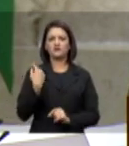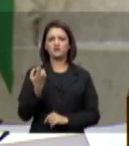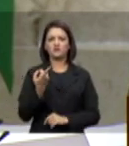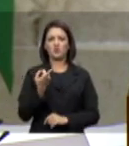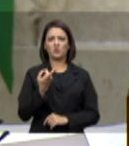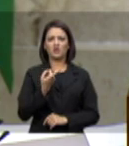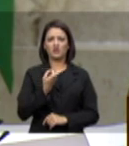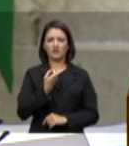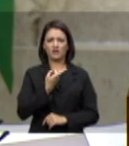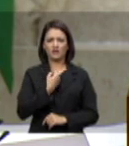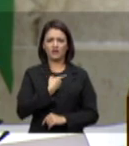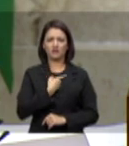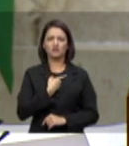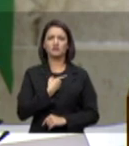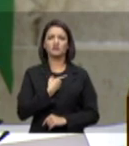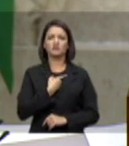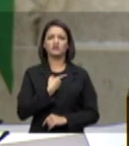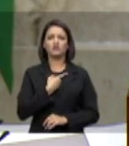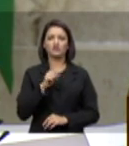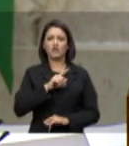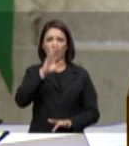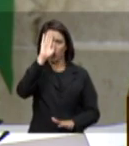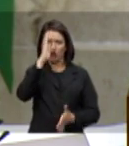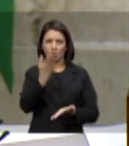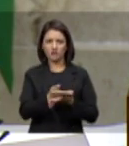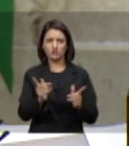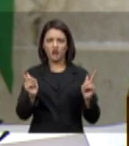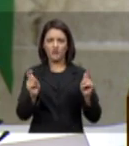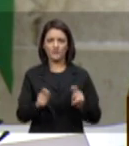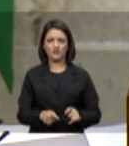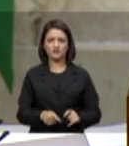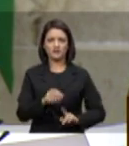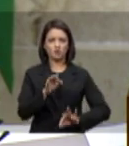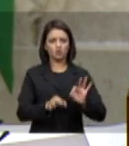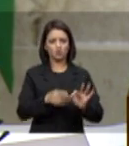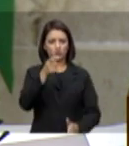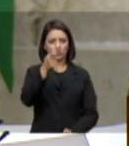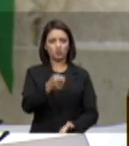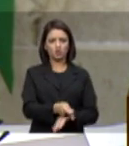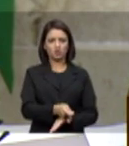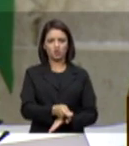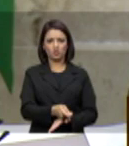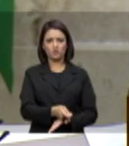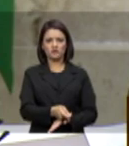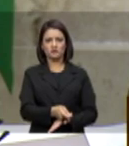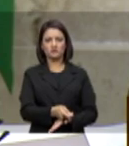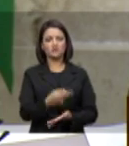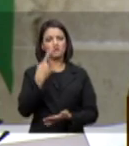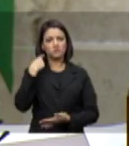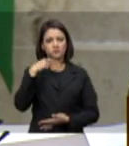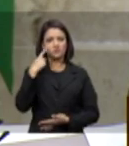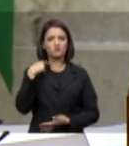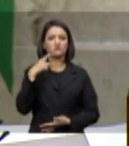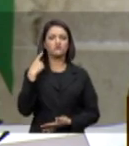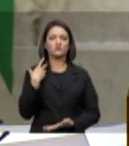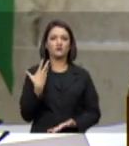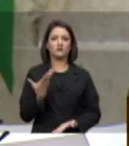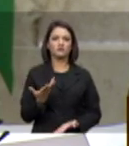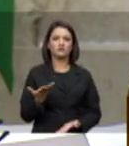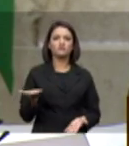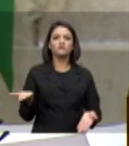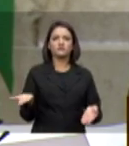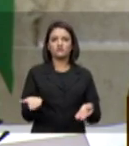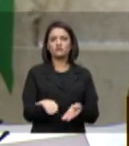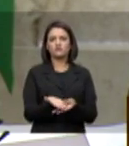a qualidade ea capacidade cada de cada juiz de cada promotor de cada advogado em cada